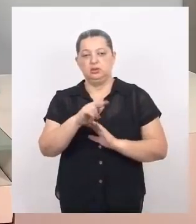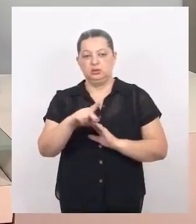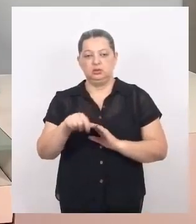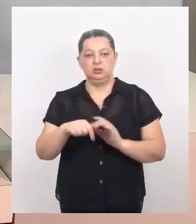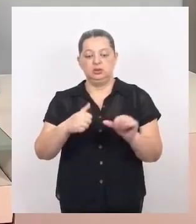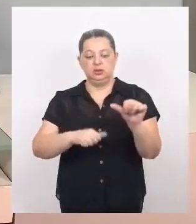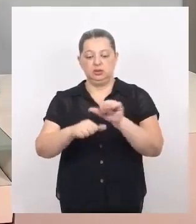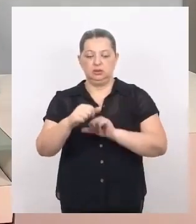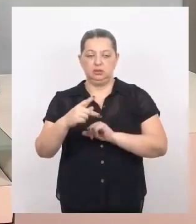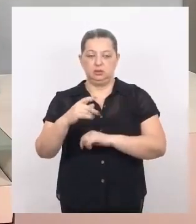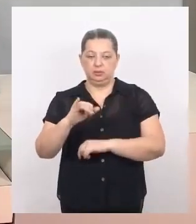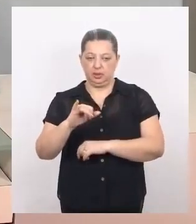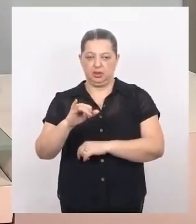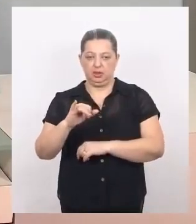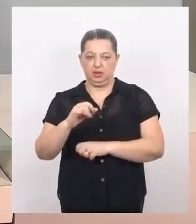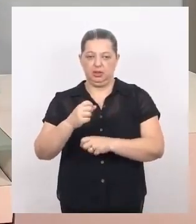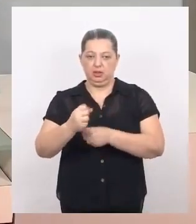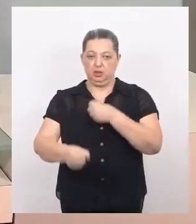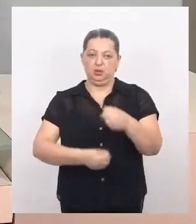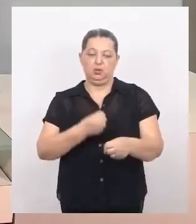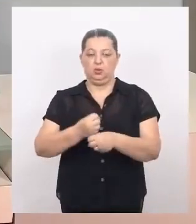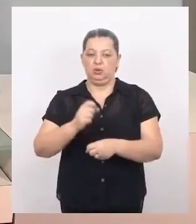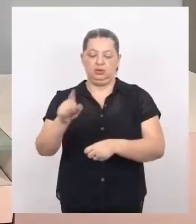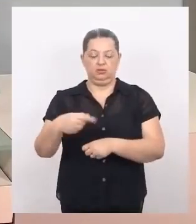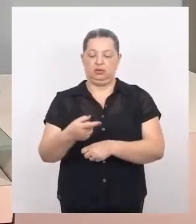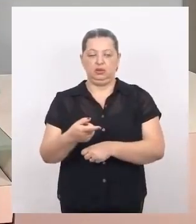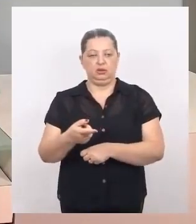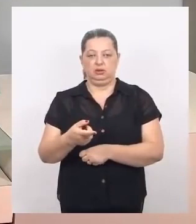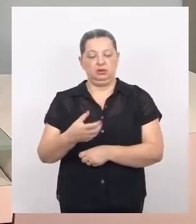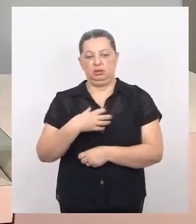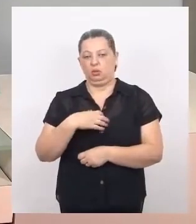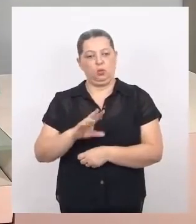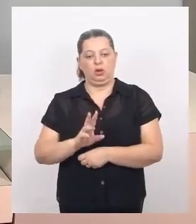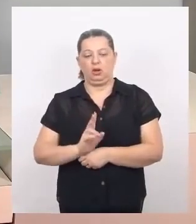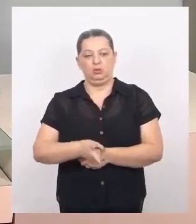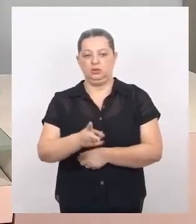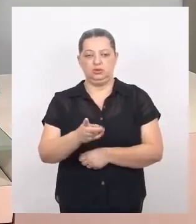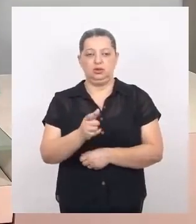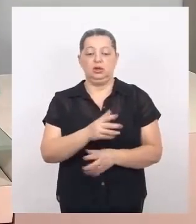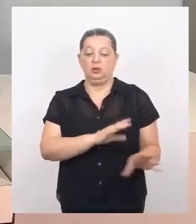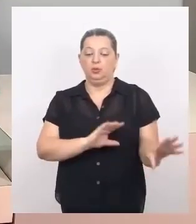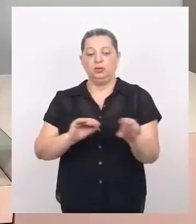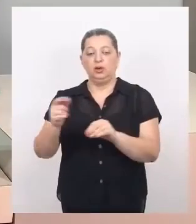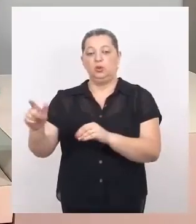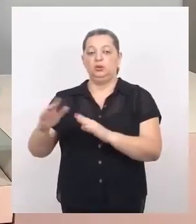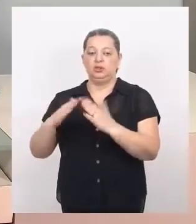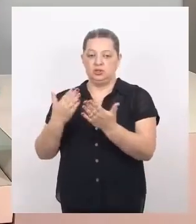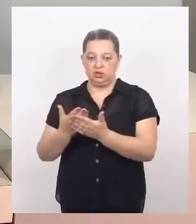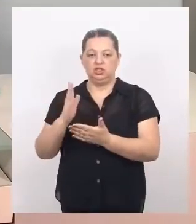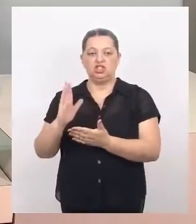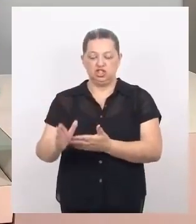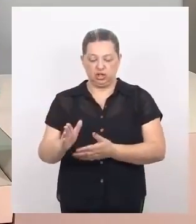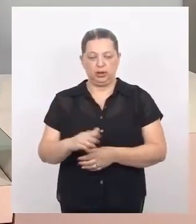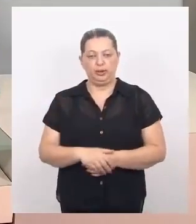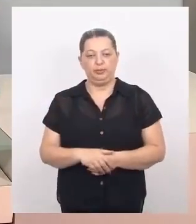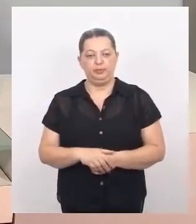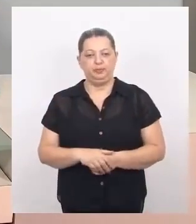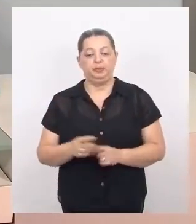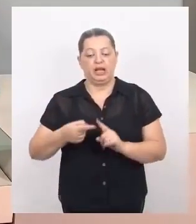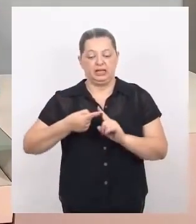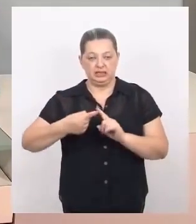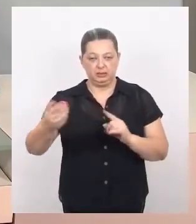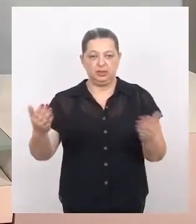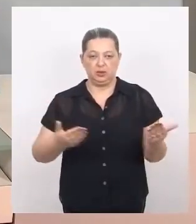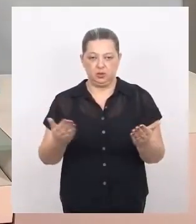PEI em 2022, que não vão continuar nas escolas, ou seja, eles vão para outra unidade, porque eles já foram alocados agora essa semana